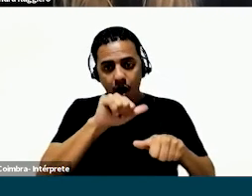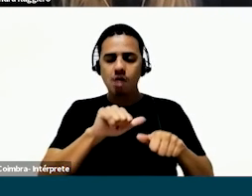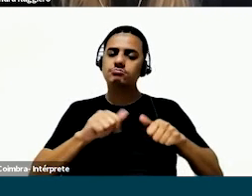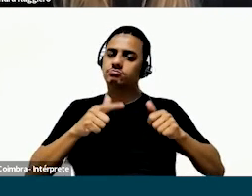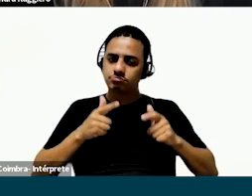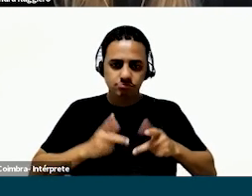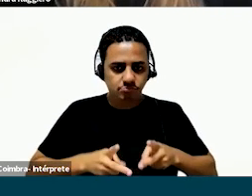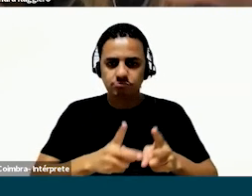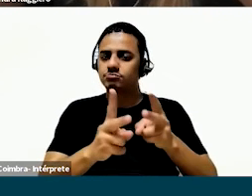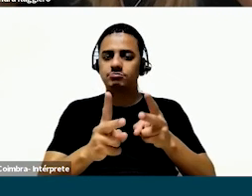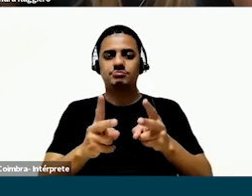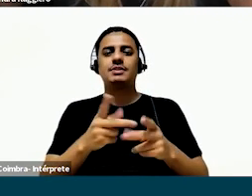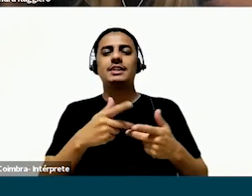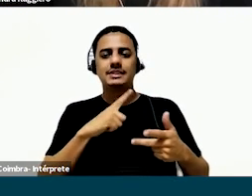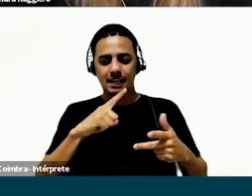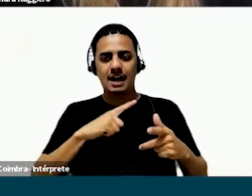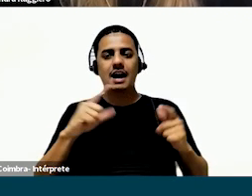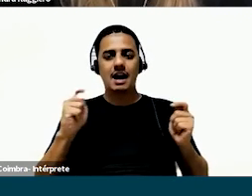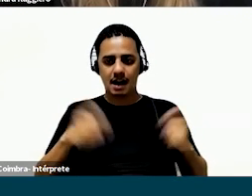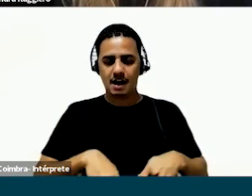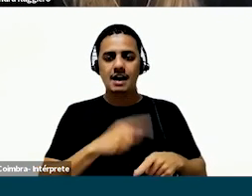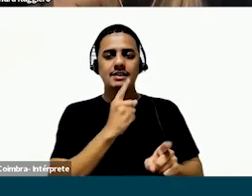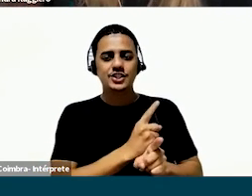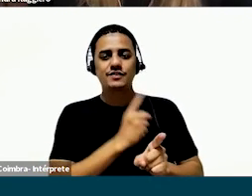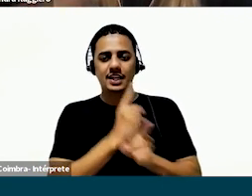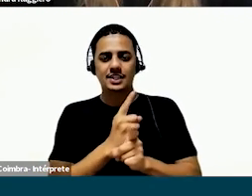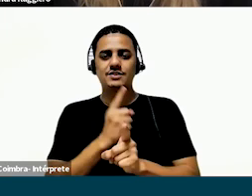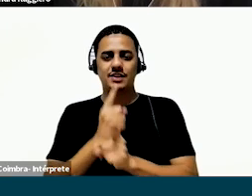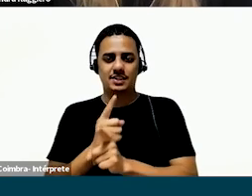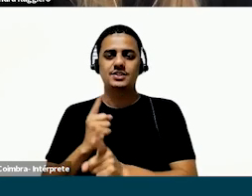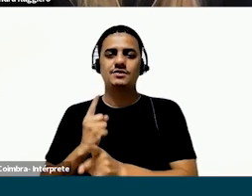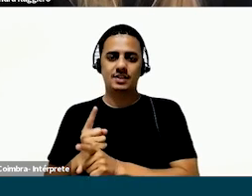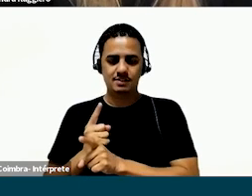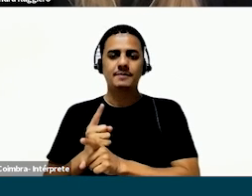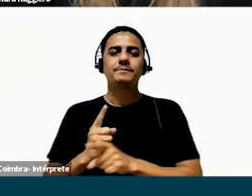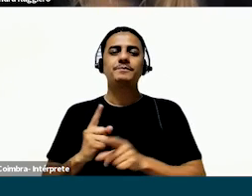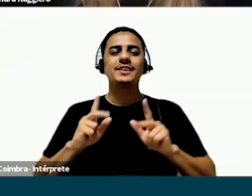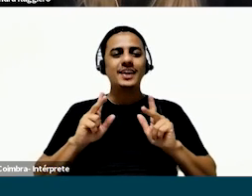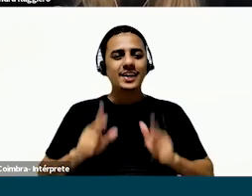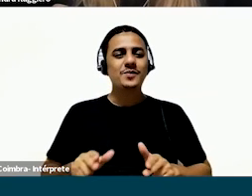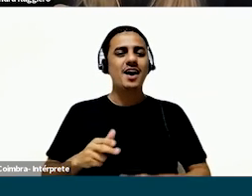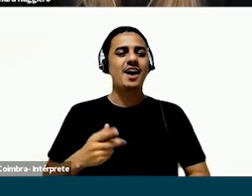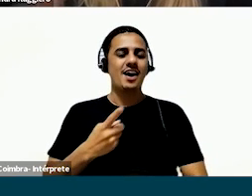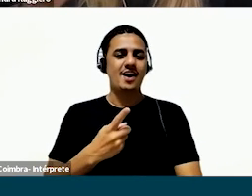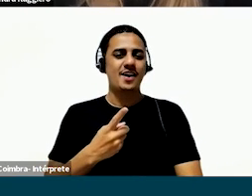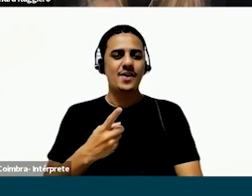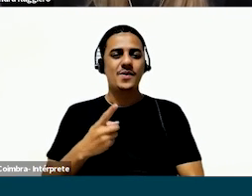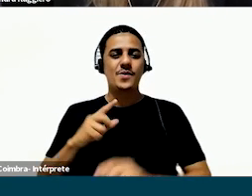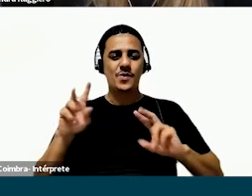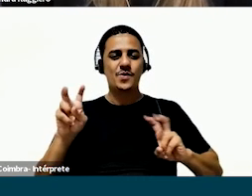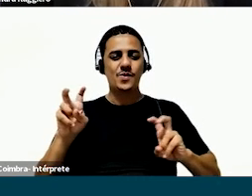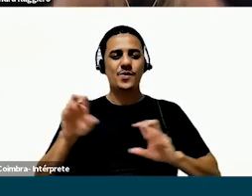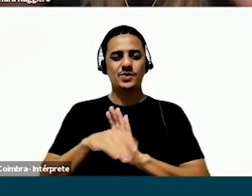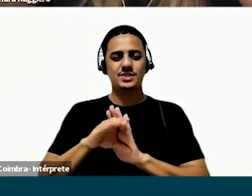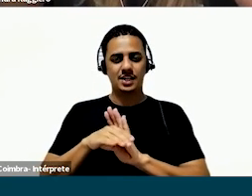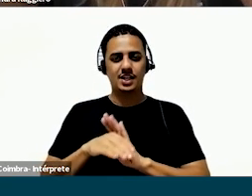talvez não foi tão interpretada. Alguma coisa pode ser identificada e nos ajudar a levar, então, como a Julie colocou, nos